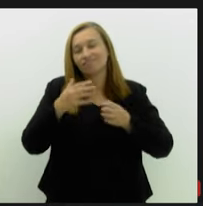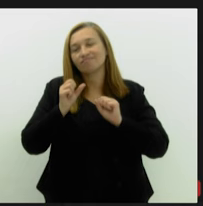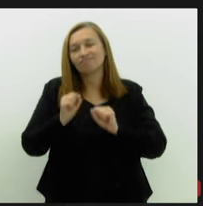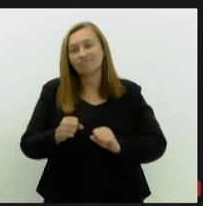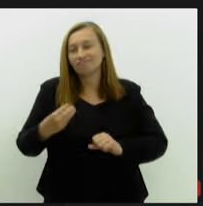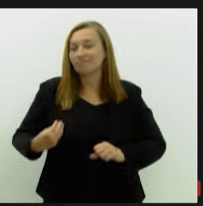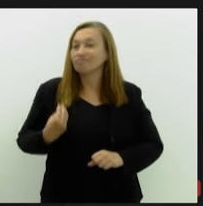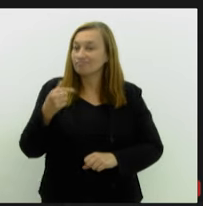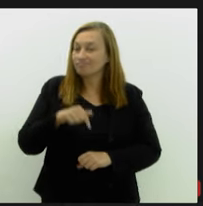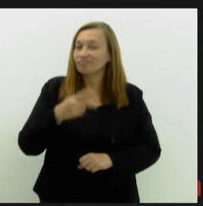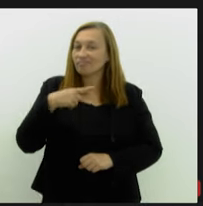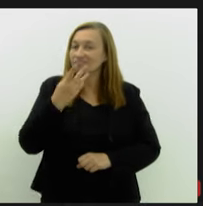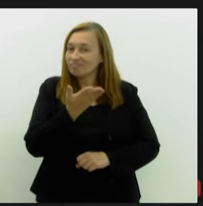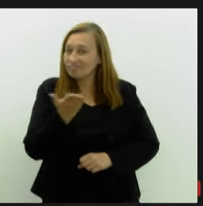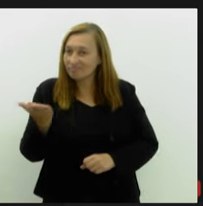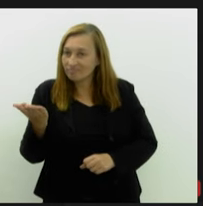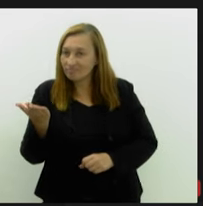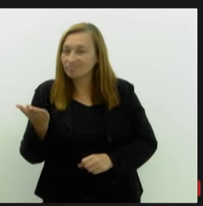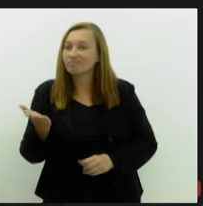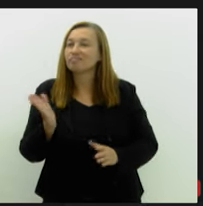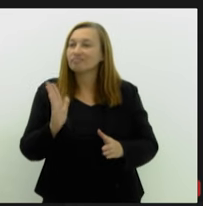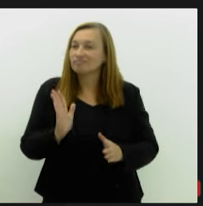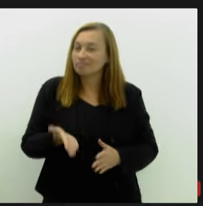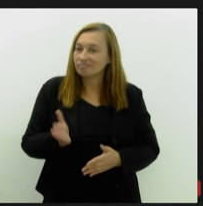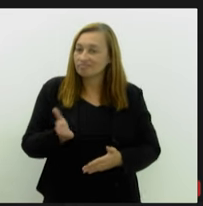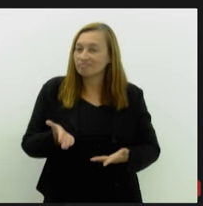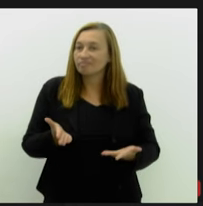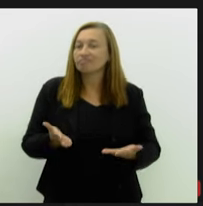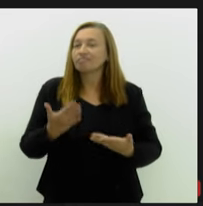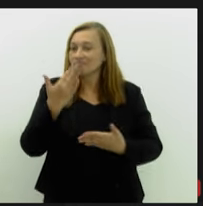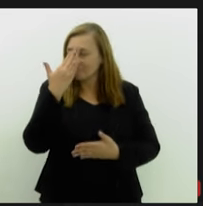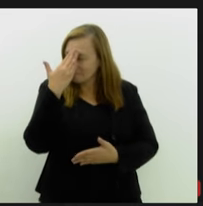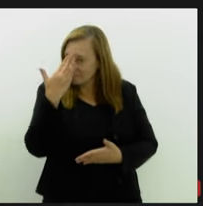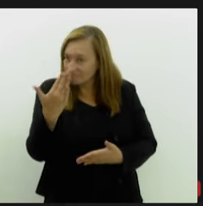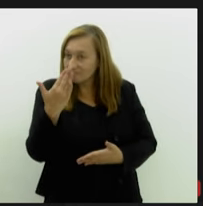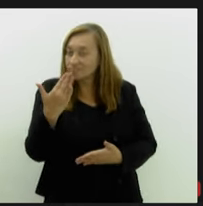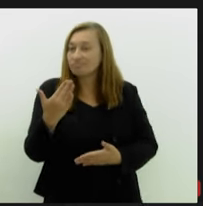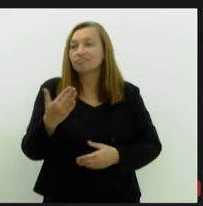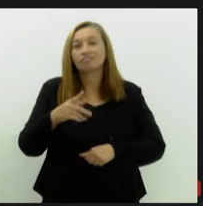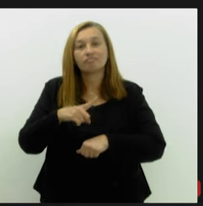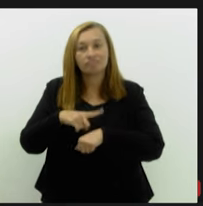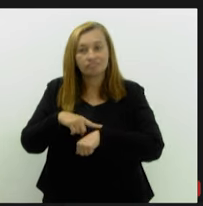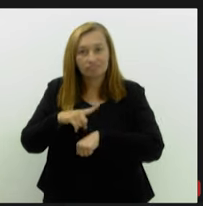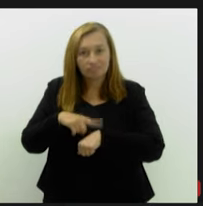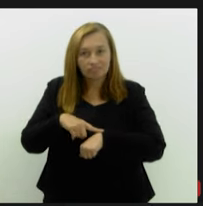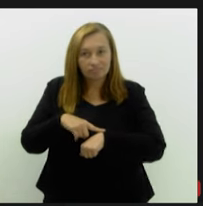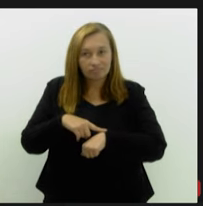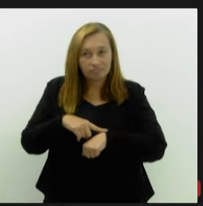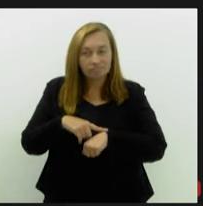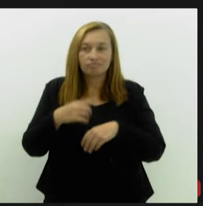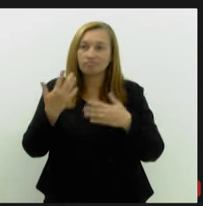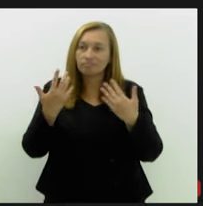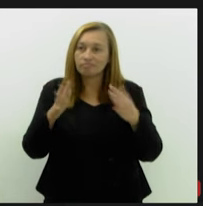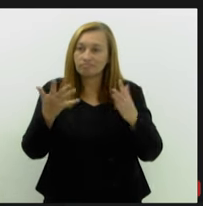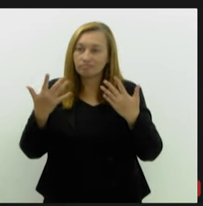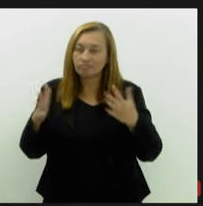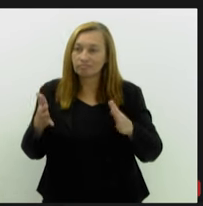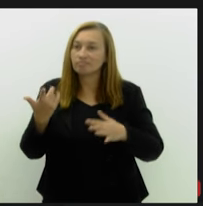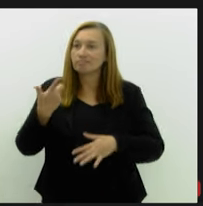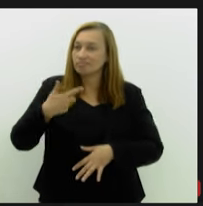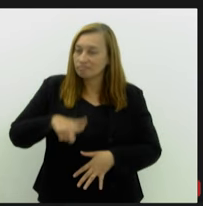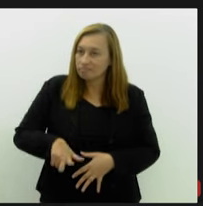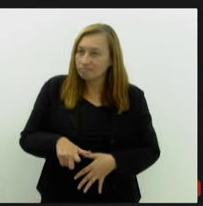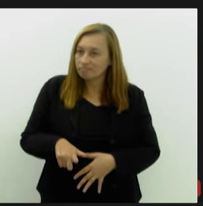estar aqui falando com vocês e já me despedindo e agradecendo o tempo, né, parabenizando mais uma